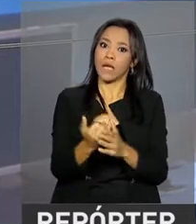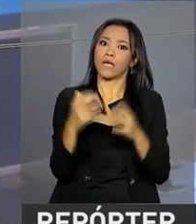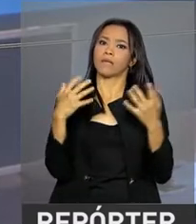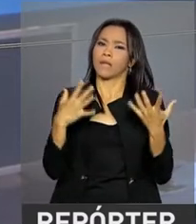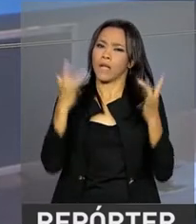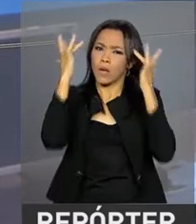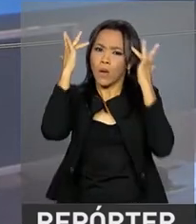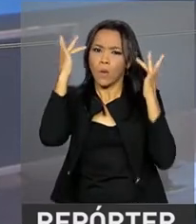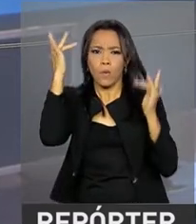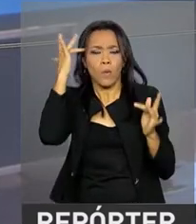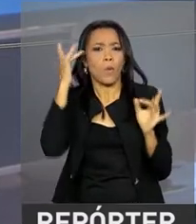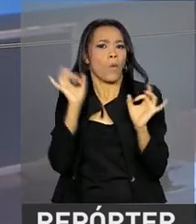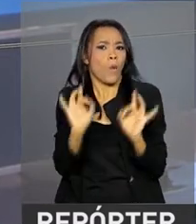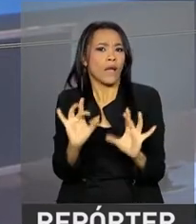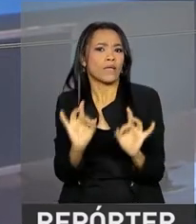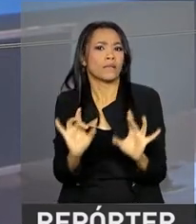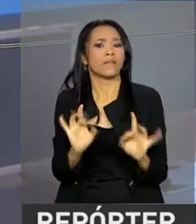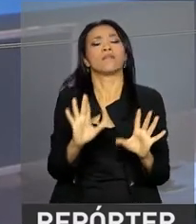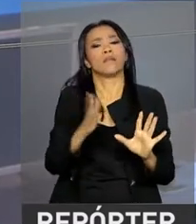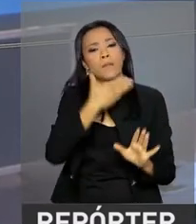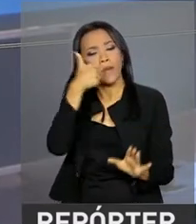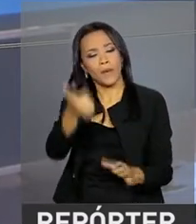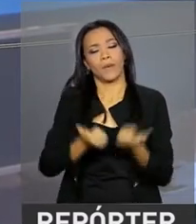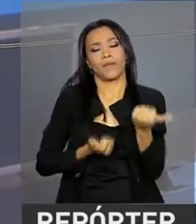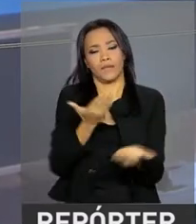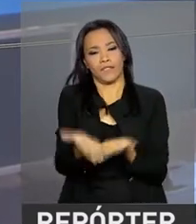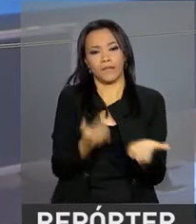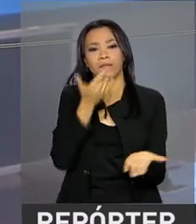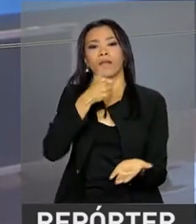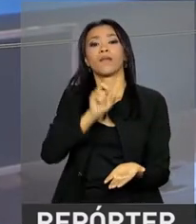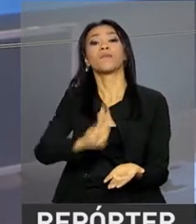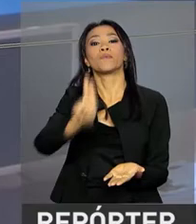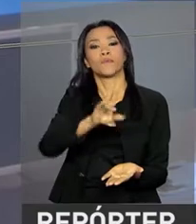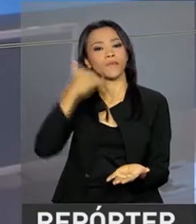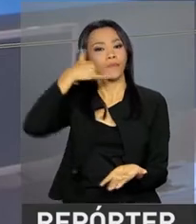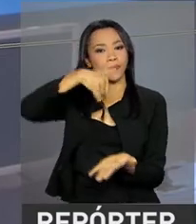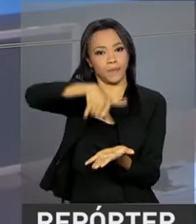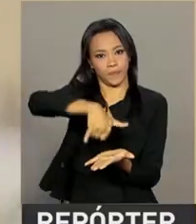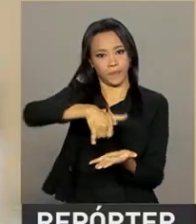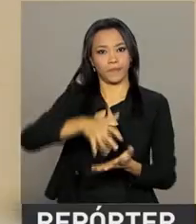oferecer mais qualidade e garantir melhor atendimento aos consumidores.